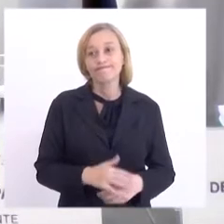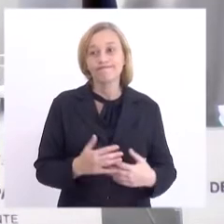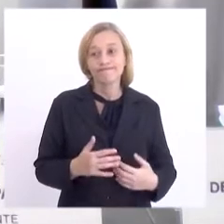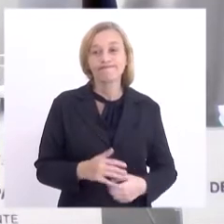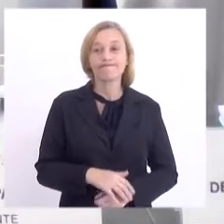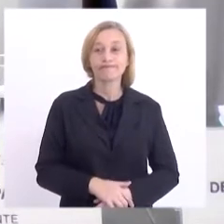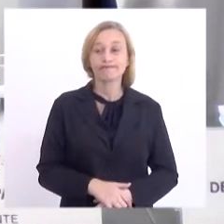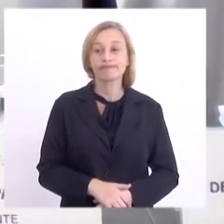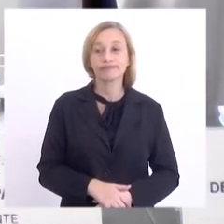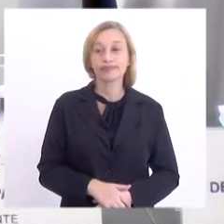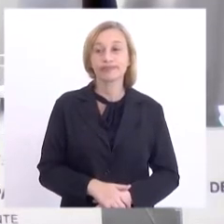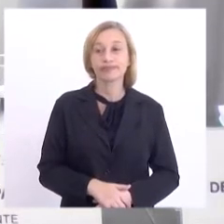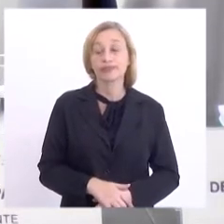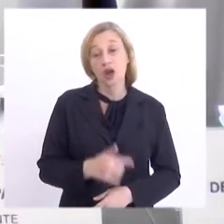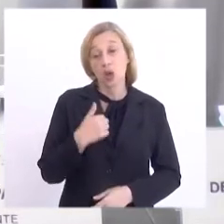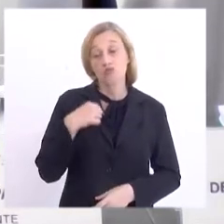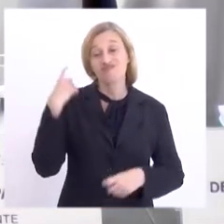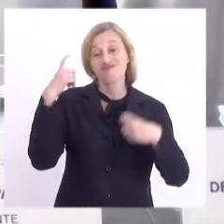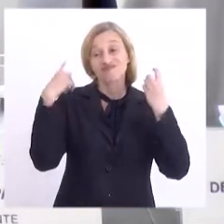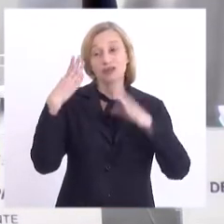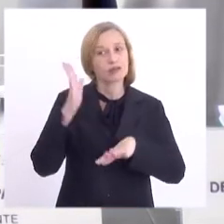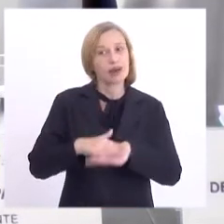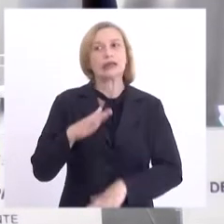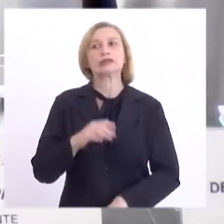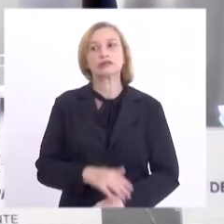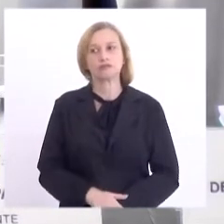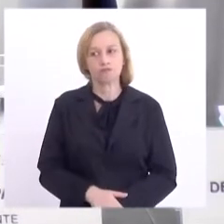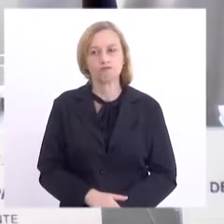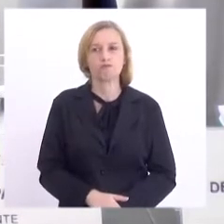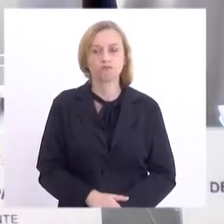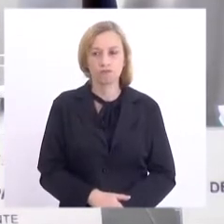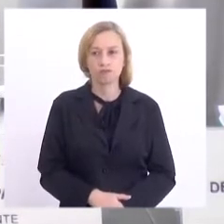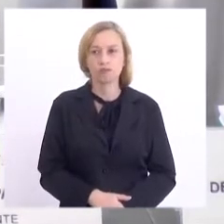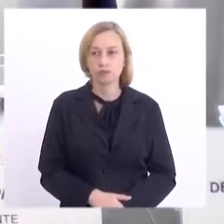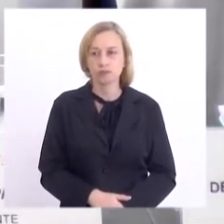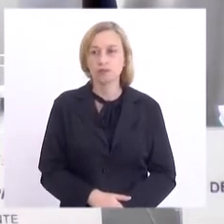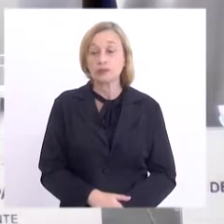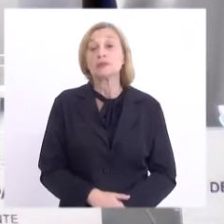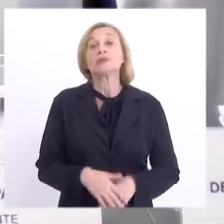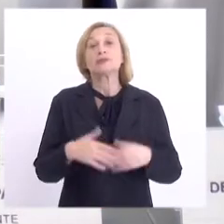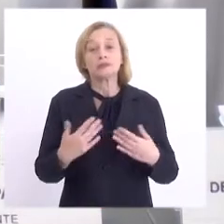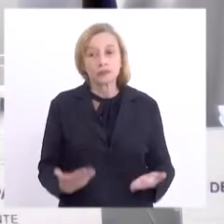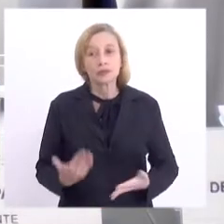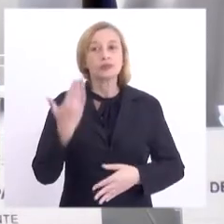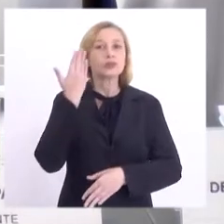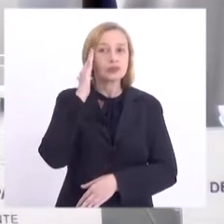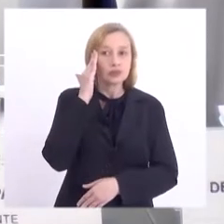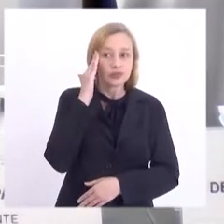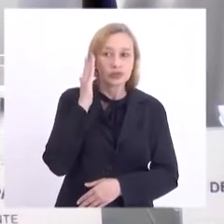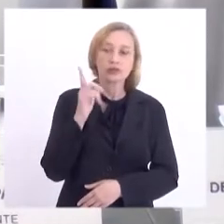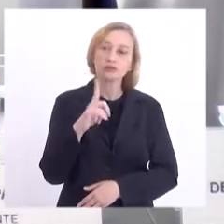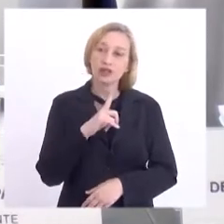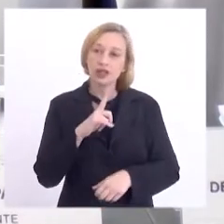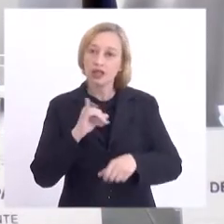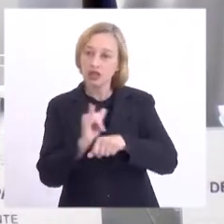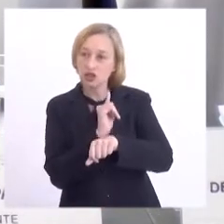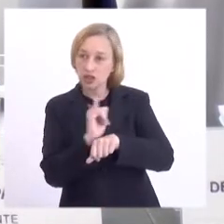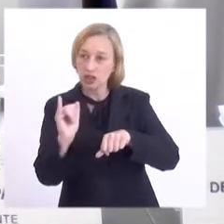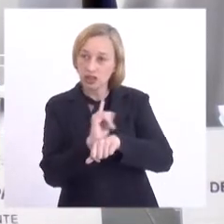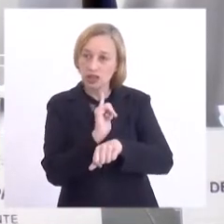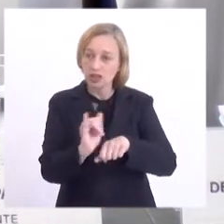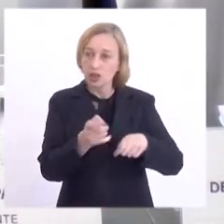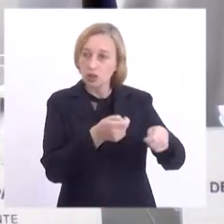e eu estaria mais preocupado ainda então tô entendendo que não tem mecanismos